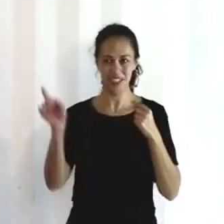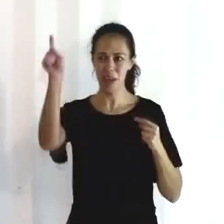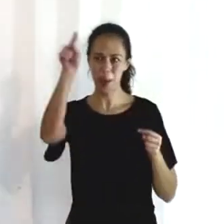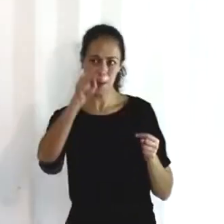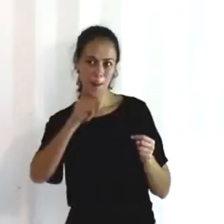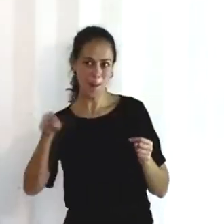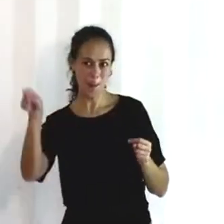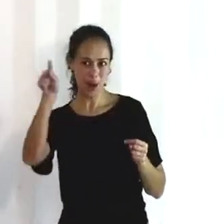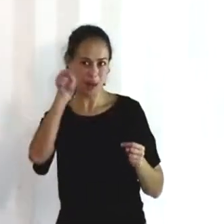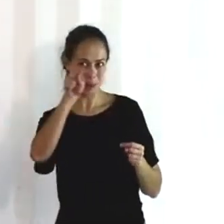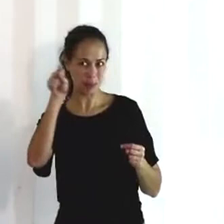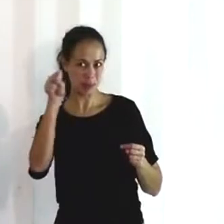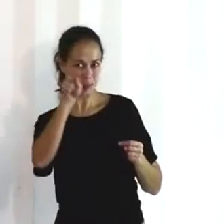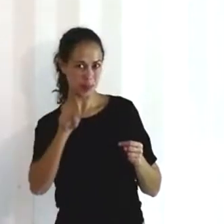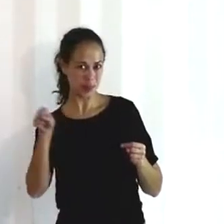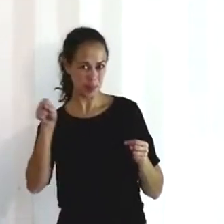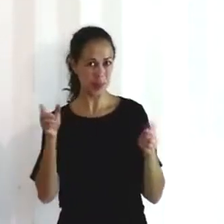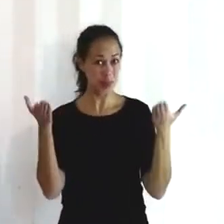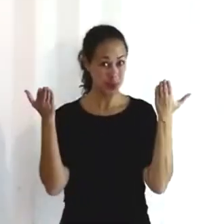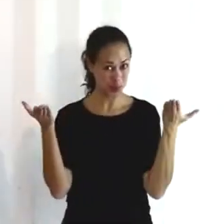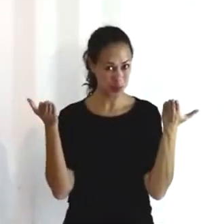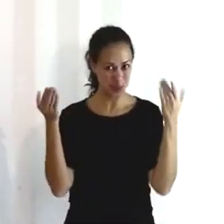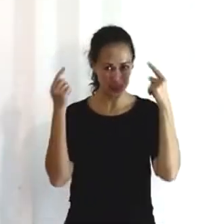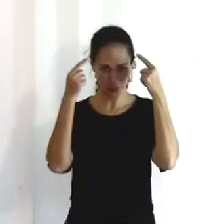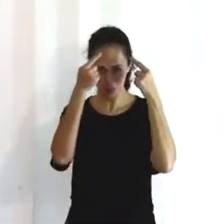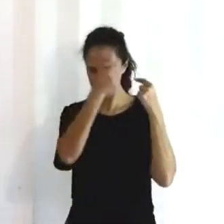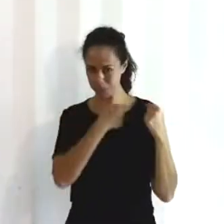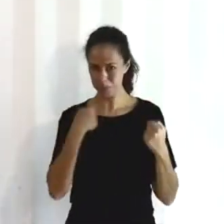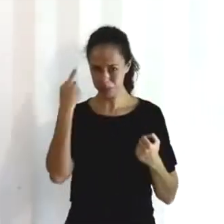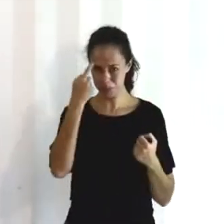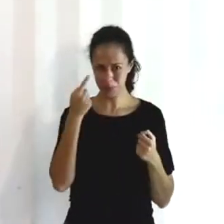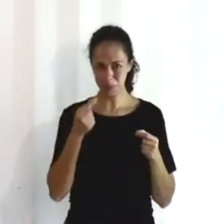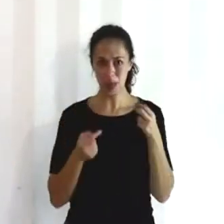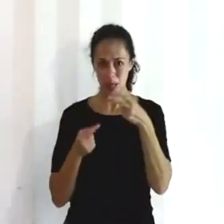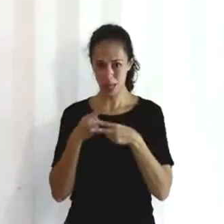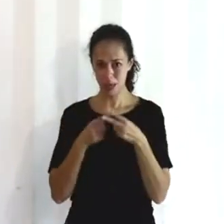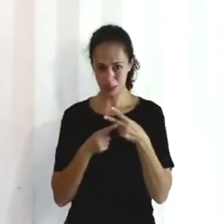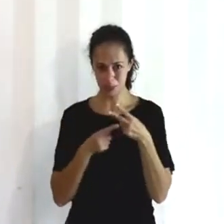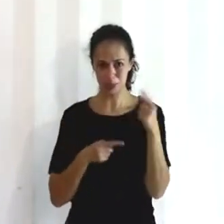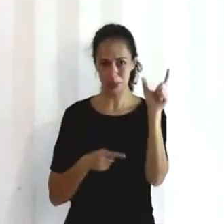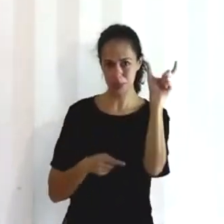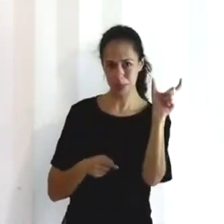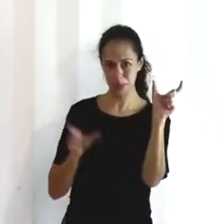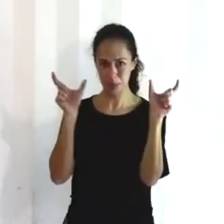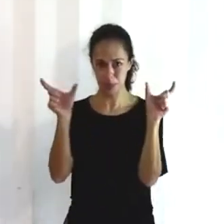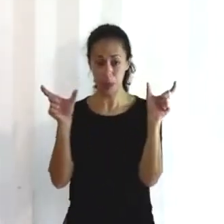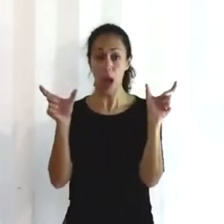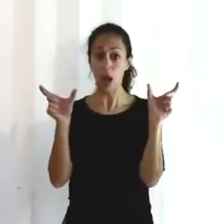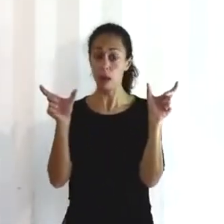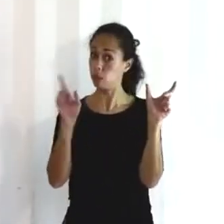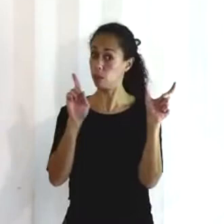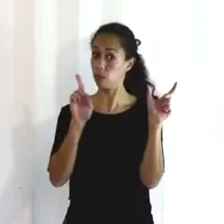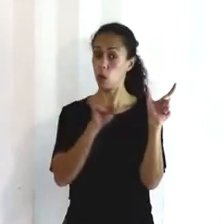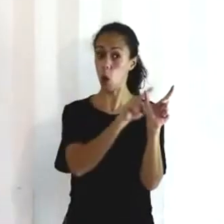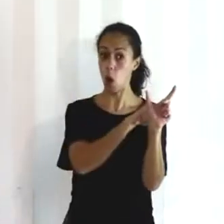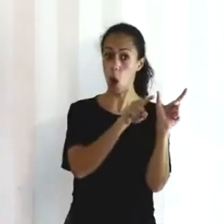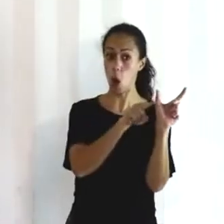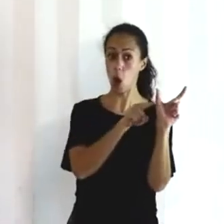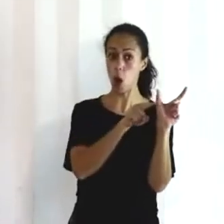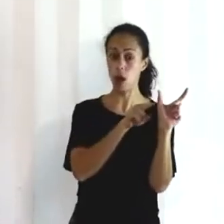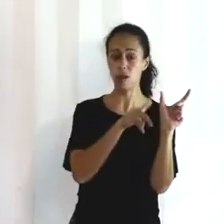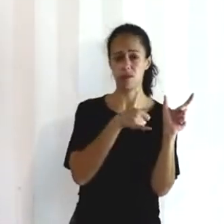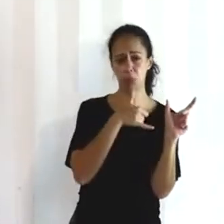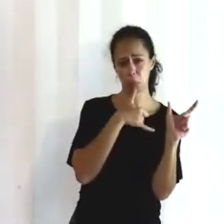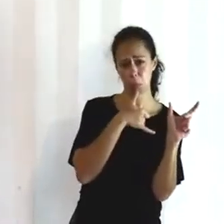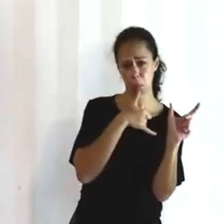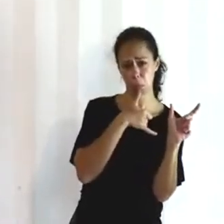novinhas acompanhando junto com seus pais, né? Gostaria que vocês fizessem 2 carinhas, uma triste e uma feliz, na